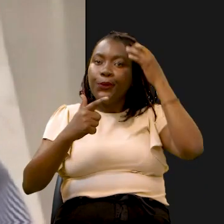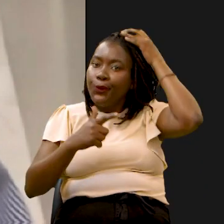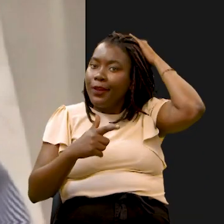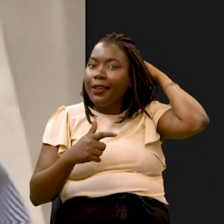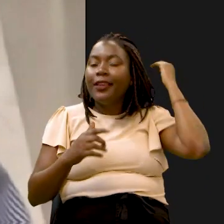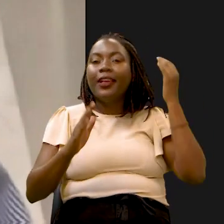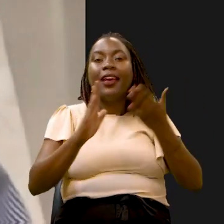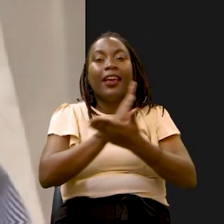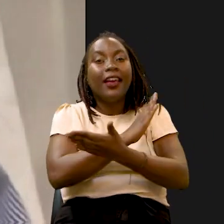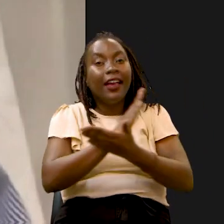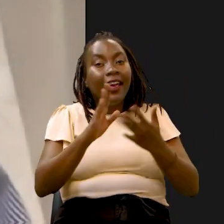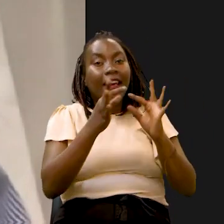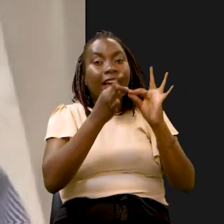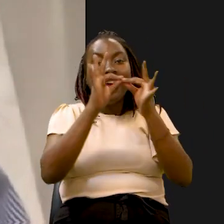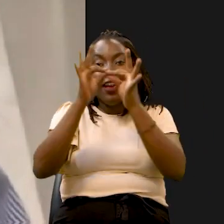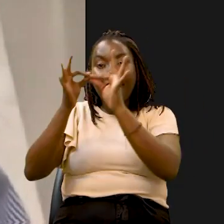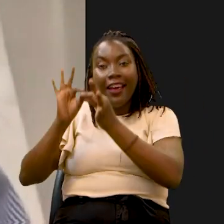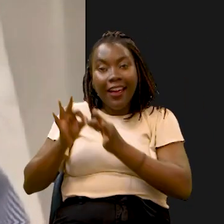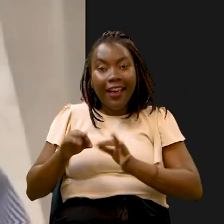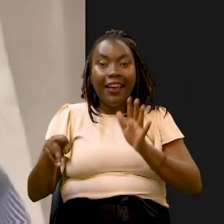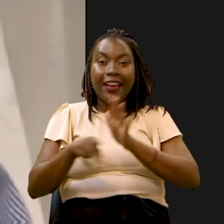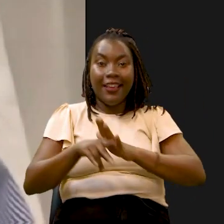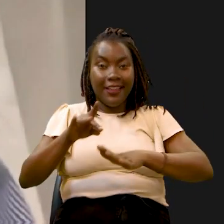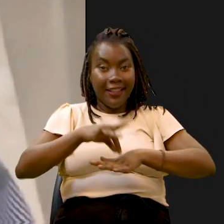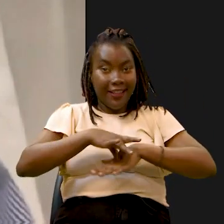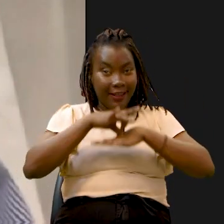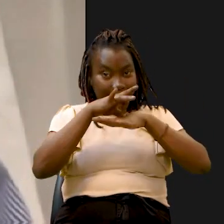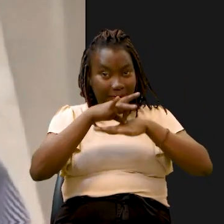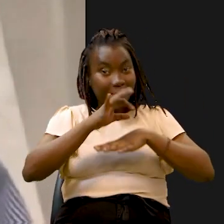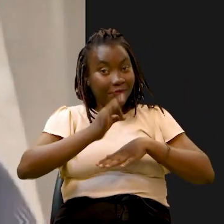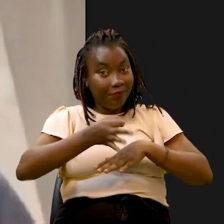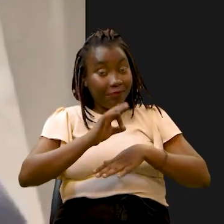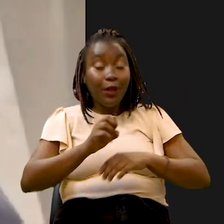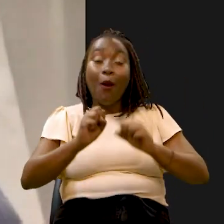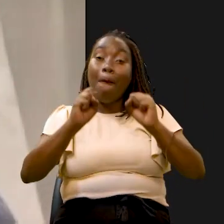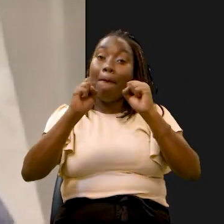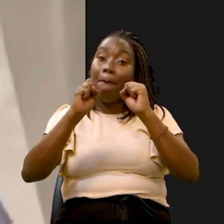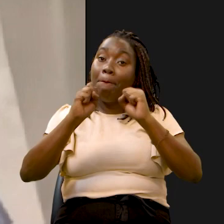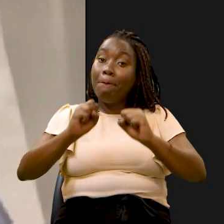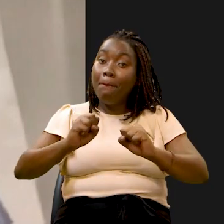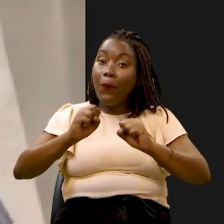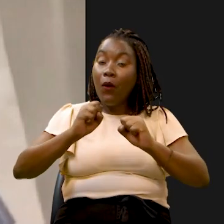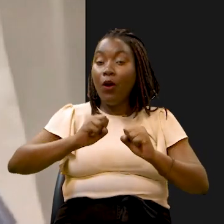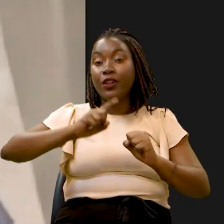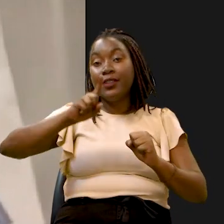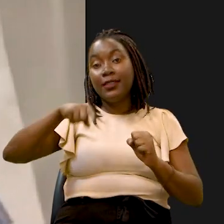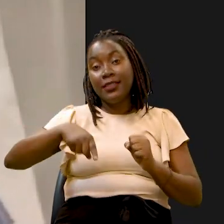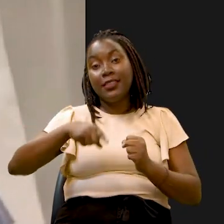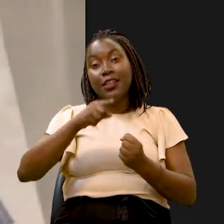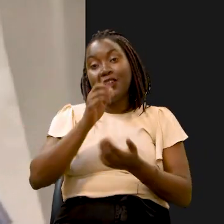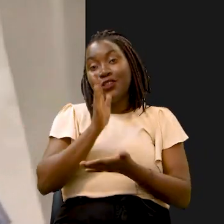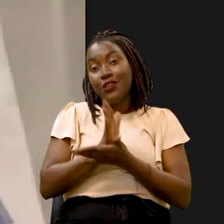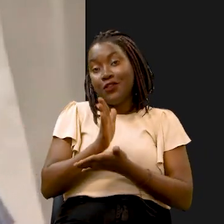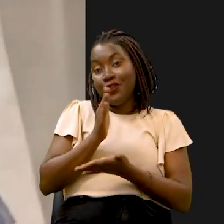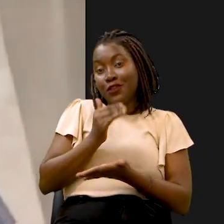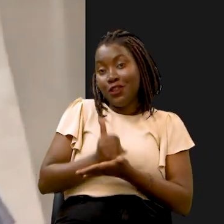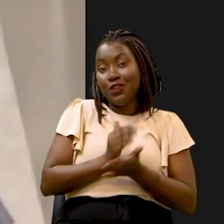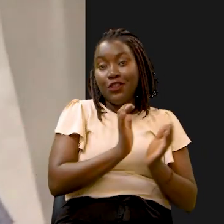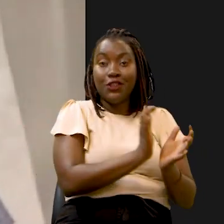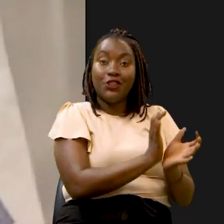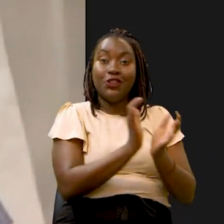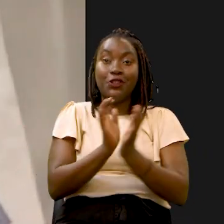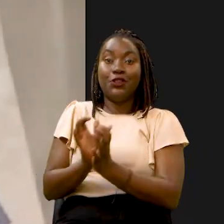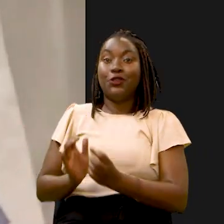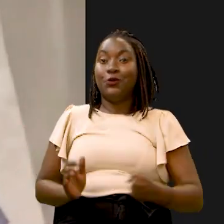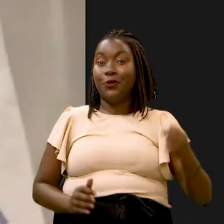de certos tipos de células da pele, né? Ele pode ser, na verdade, dividido em dois